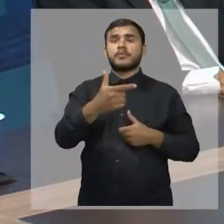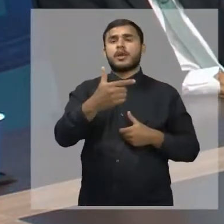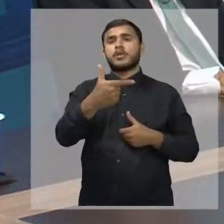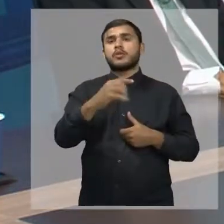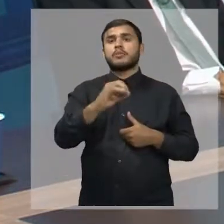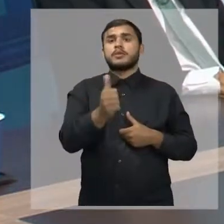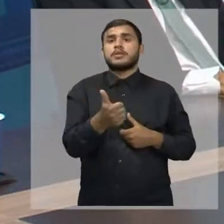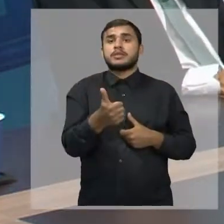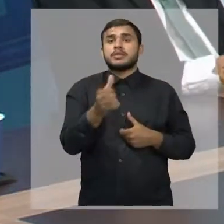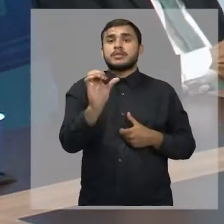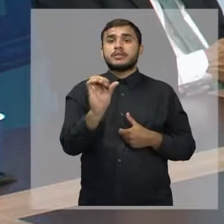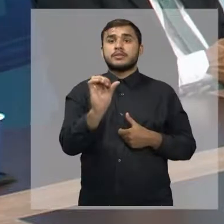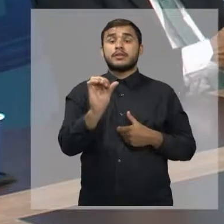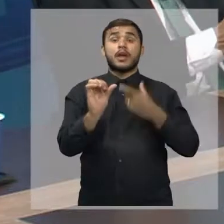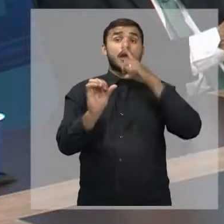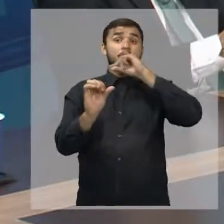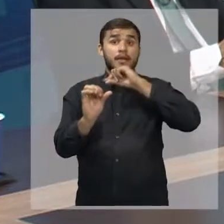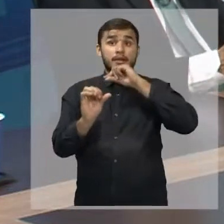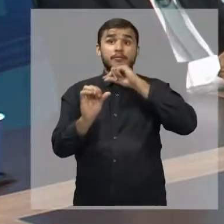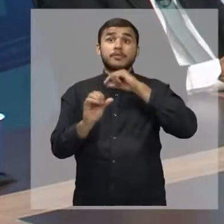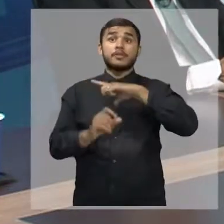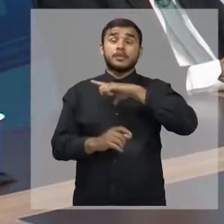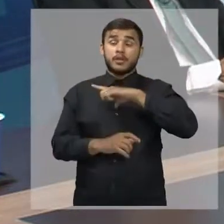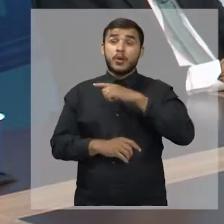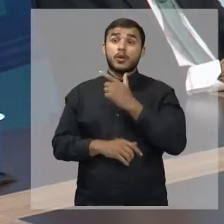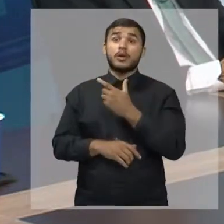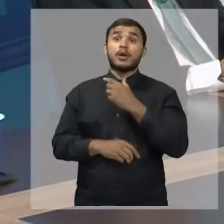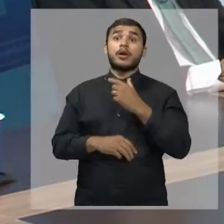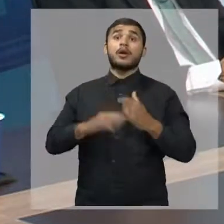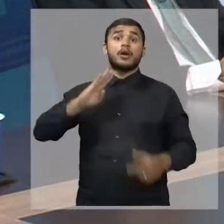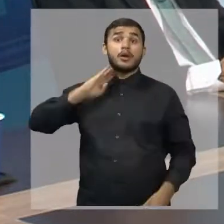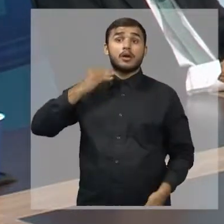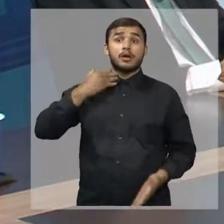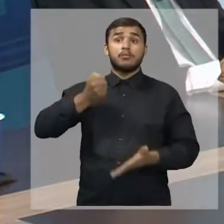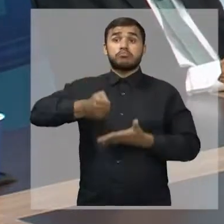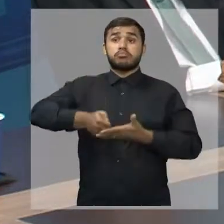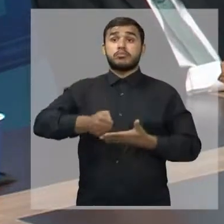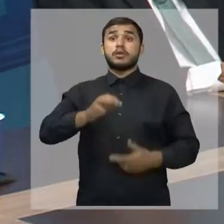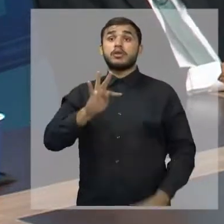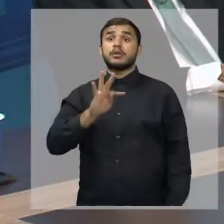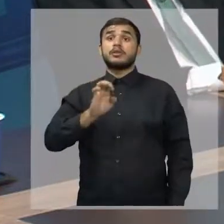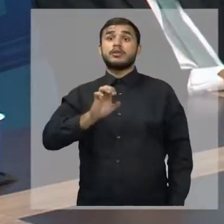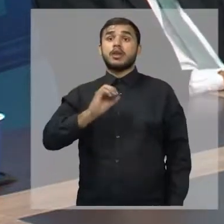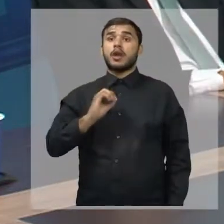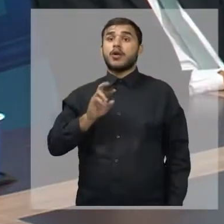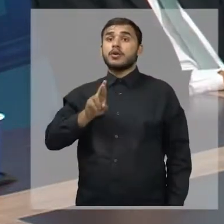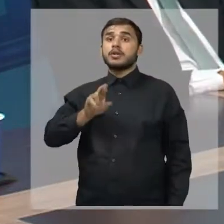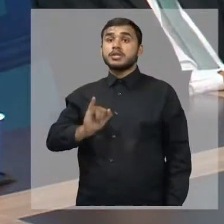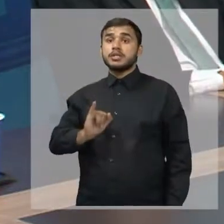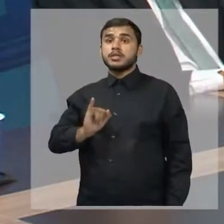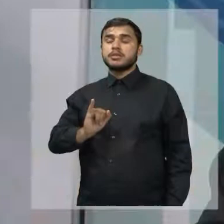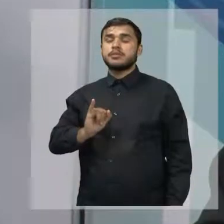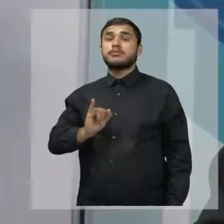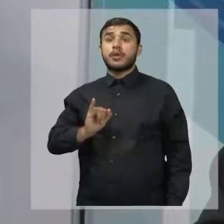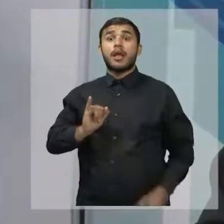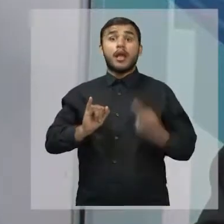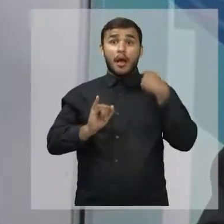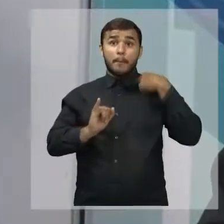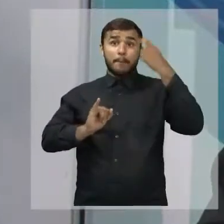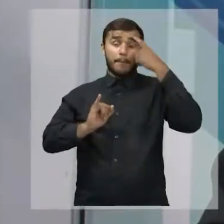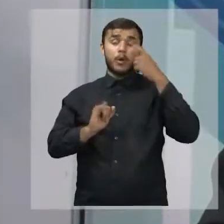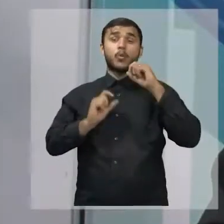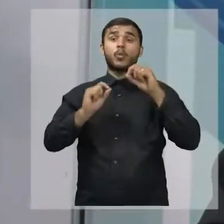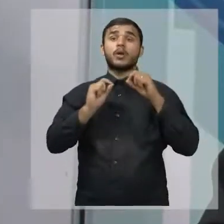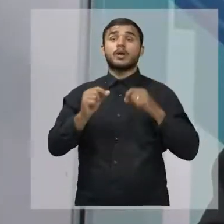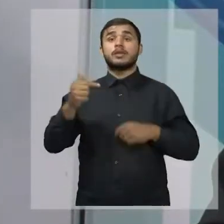Teori Zavascki fez um voto num habeas corpus e, por 7-4, o Supremo